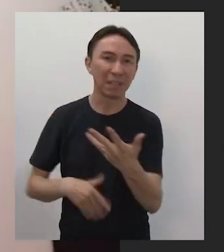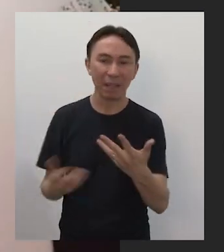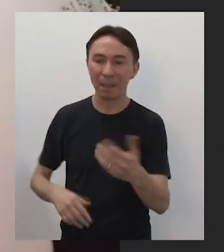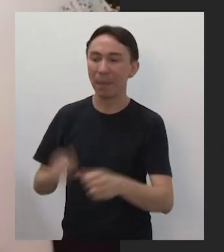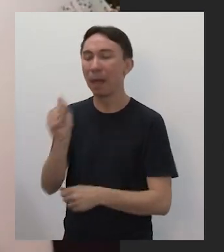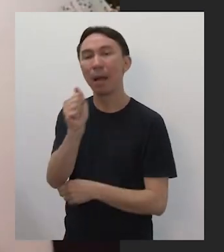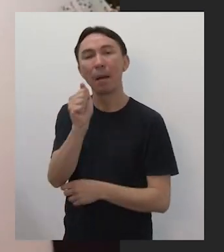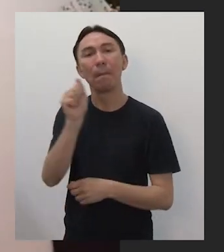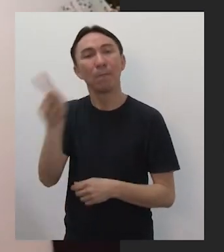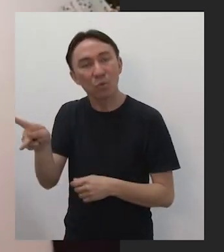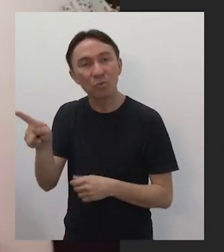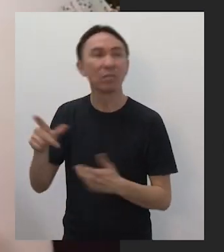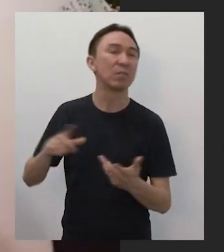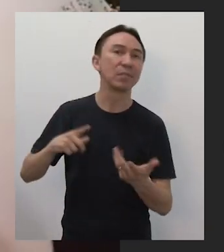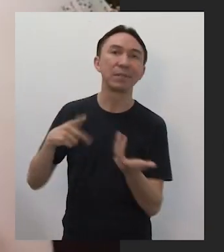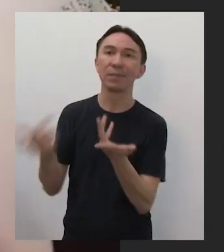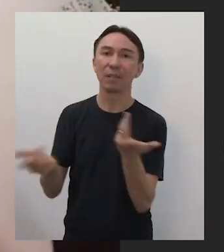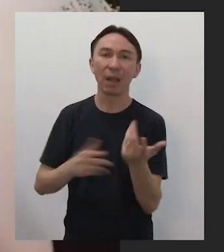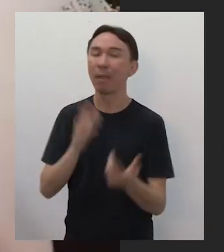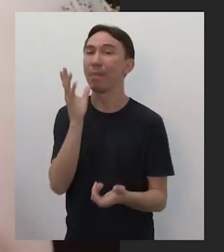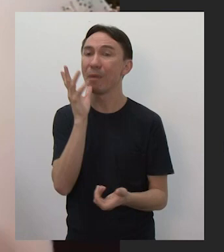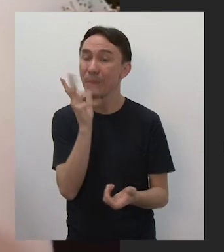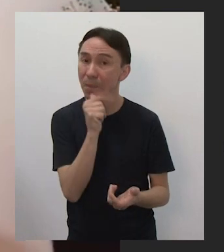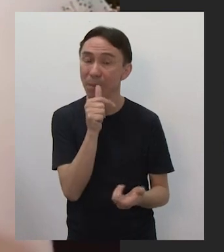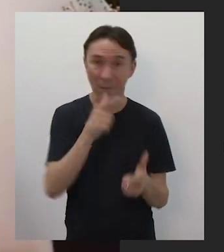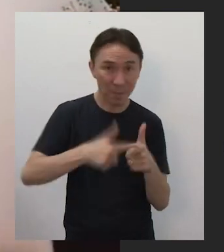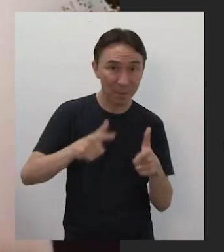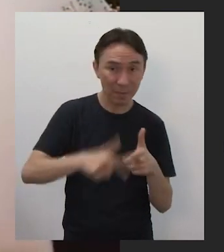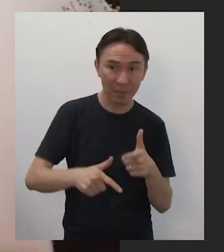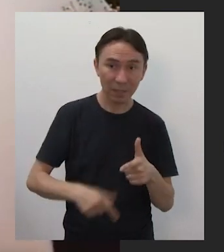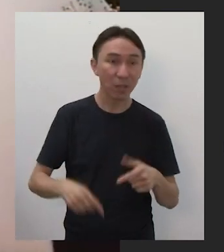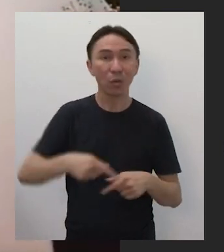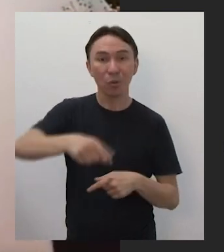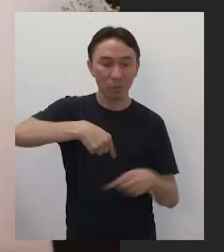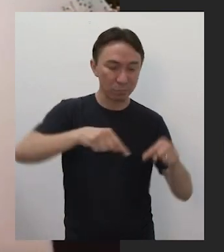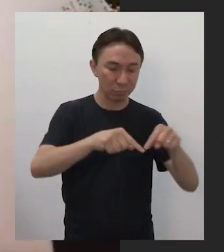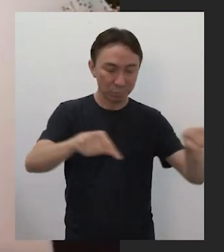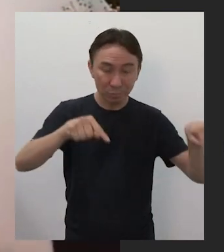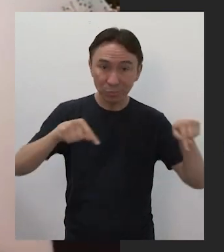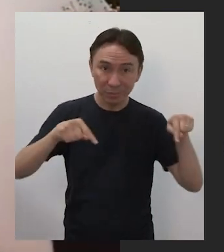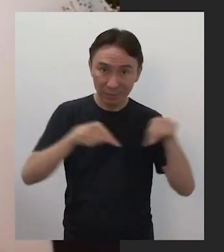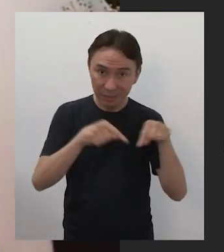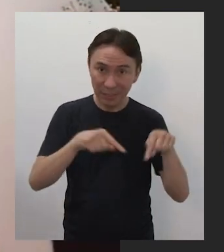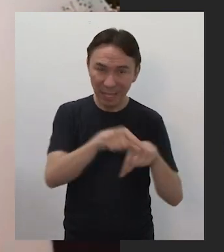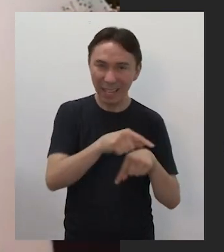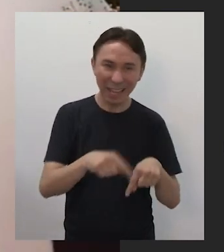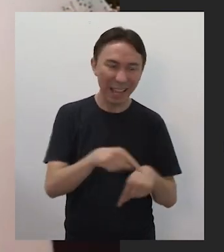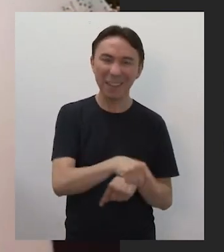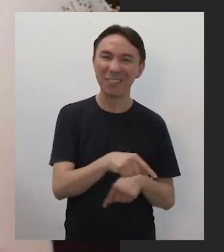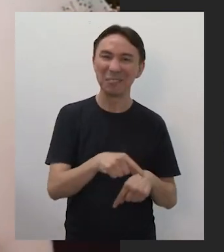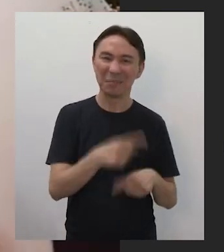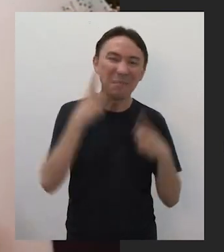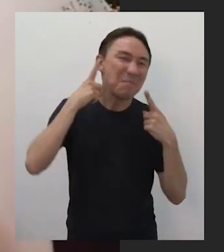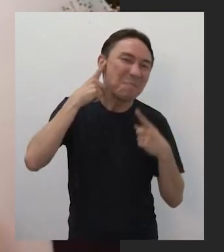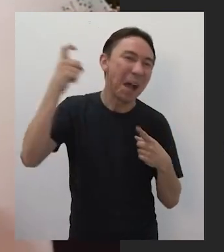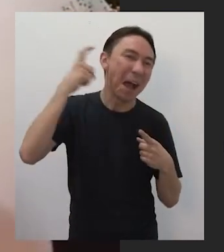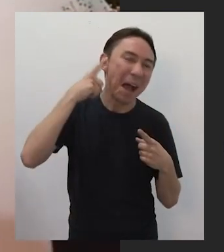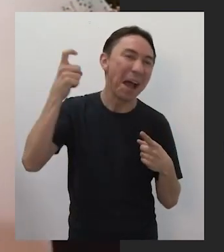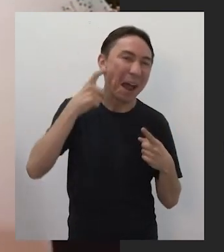aposentadoria, de contagem para abono, a nossa sala, mesmo sendo conhecida como a sala barulhenta, né? Como a